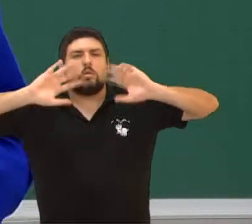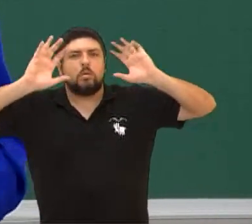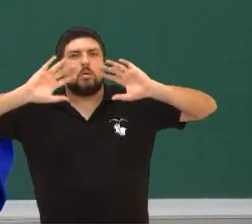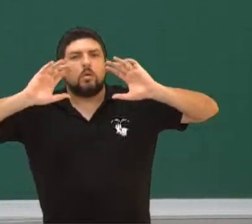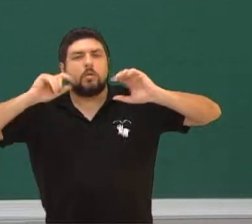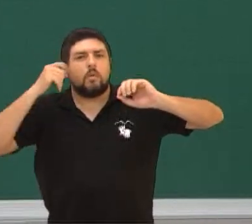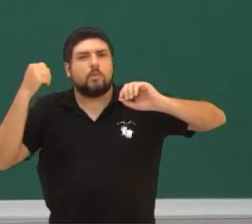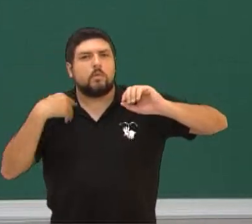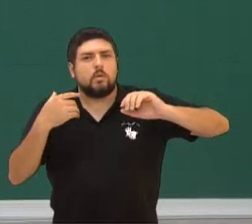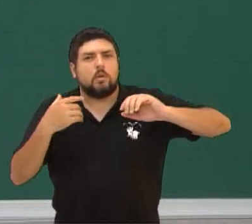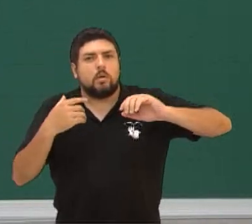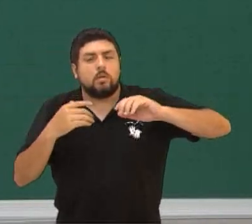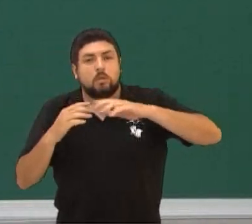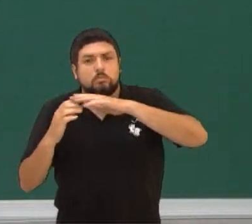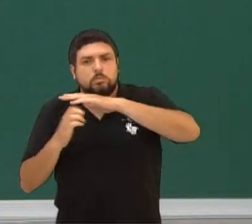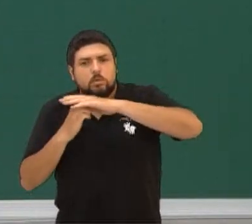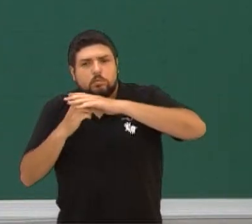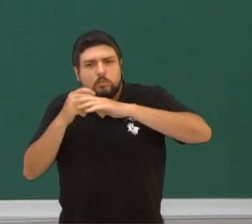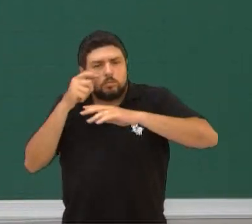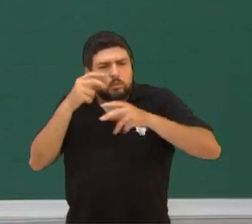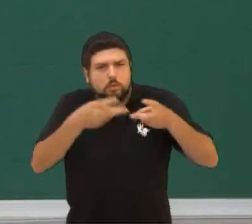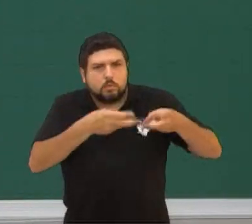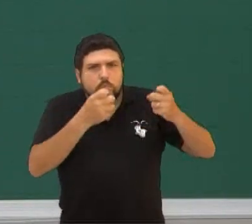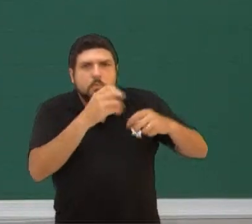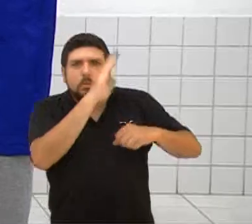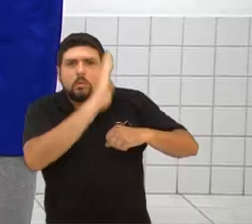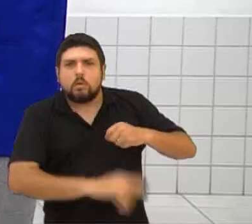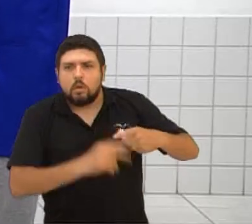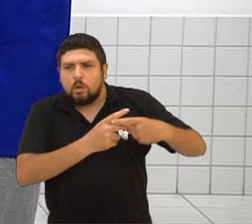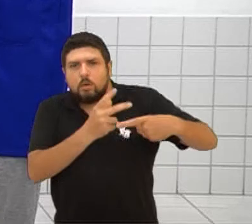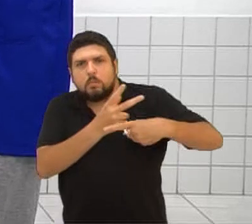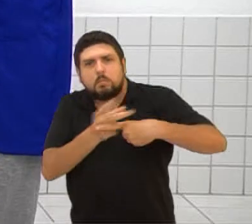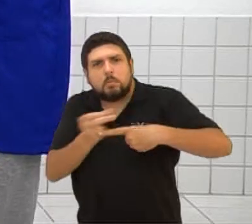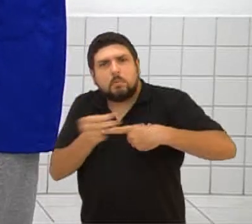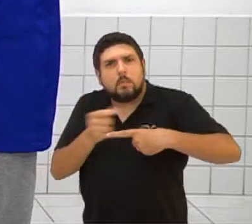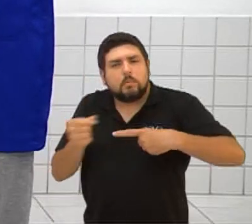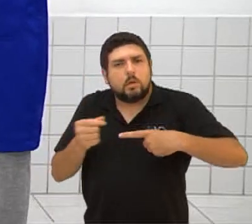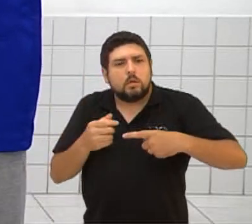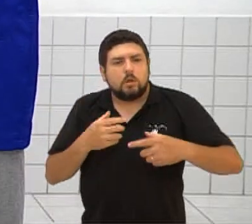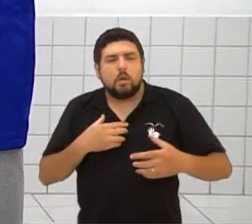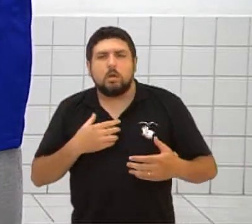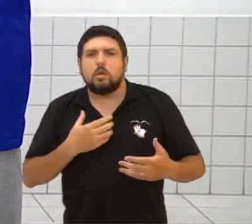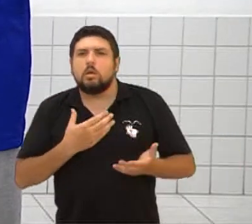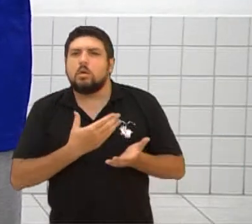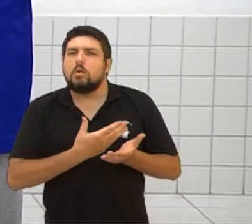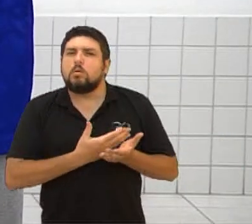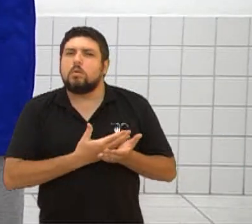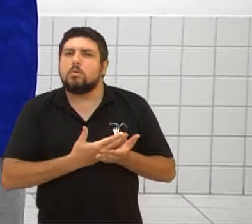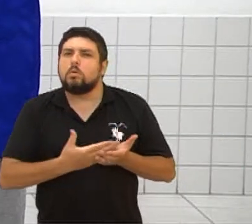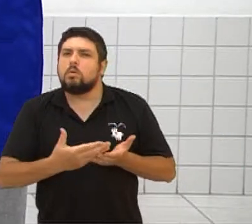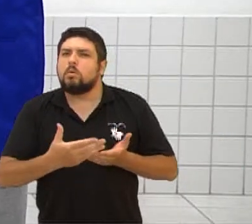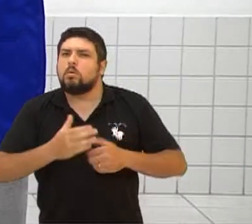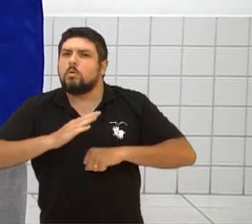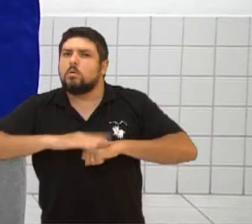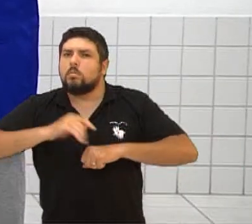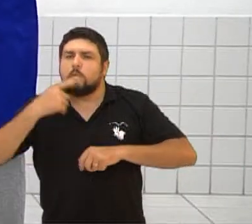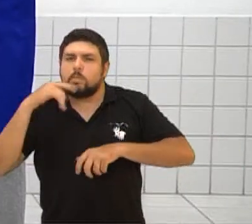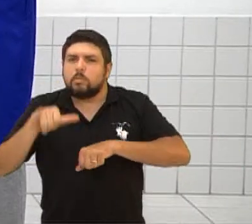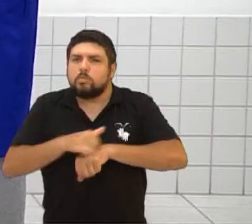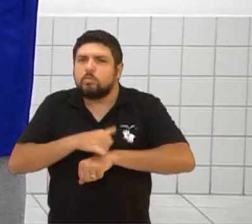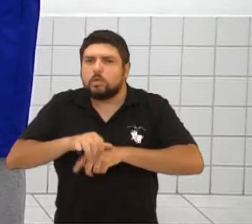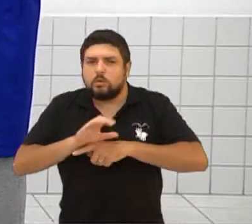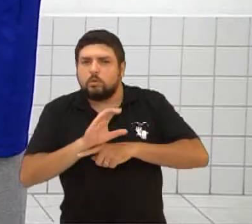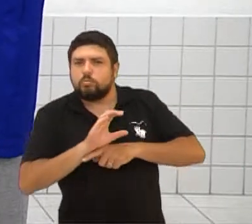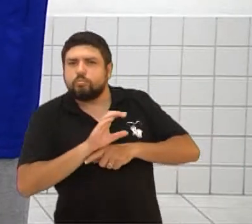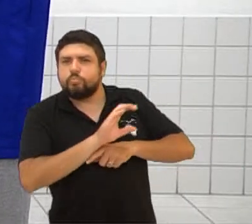trazer ali empresas que vão investir. Ou seja, né, uma estrutura do esporte organizada que começou a ter ali por meio dos clubes